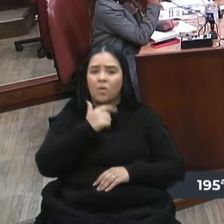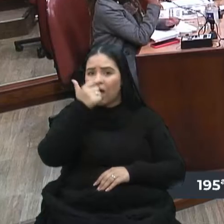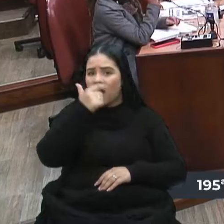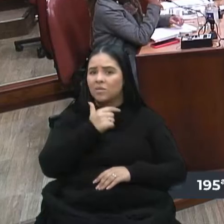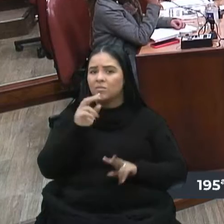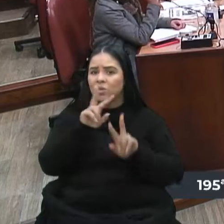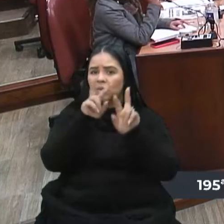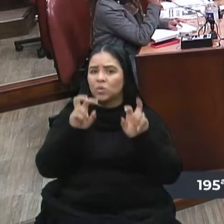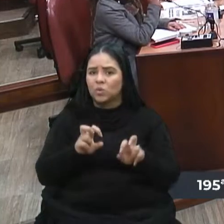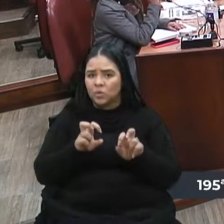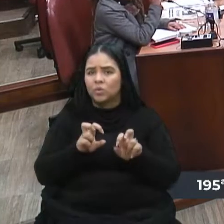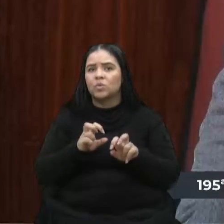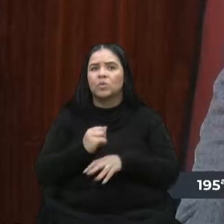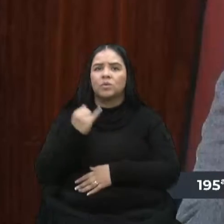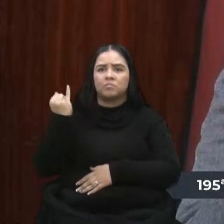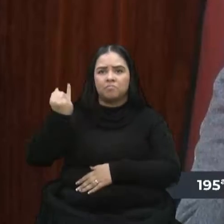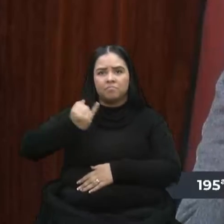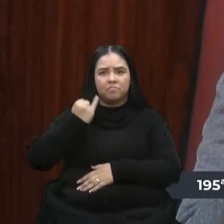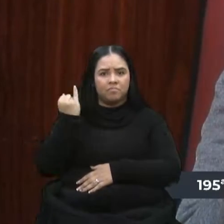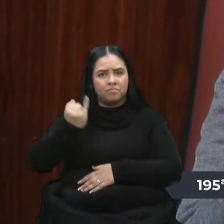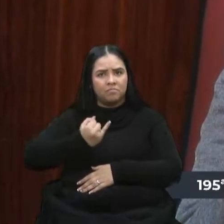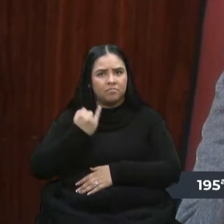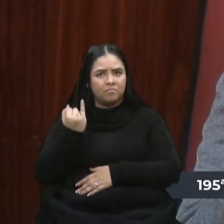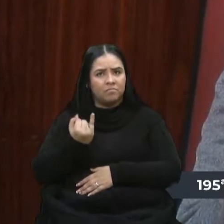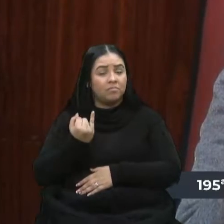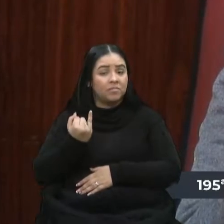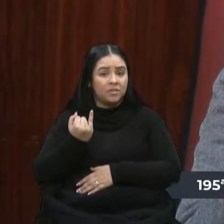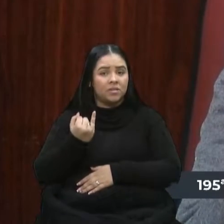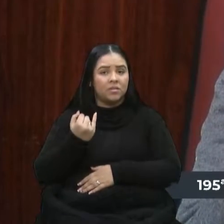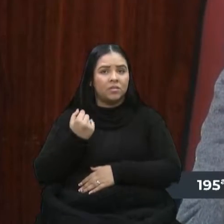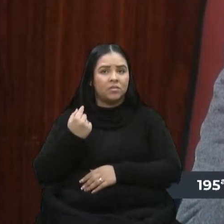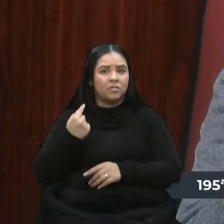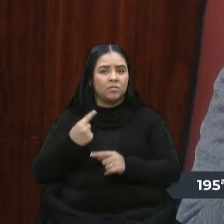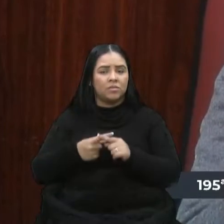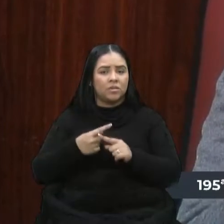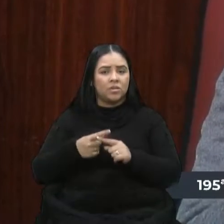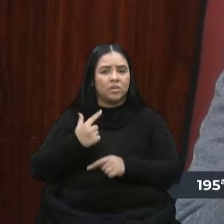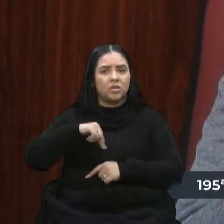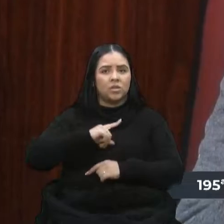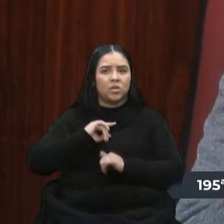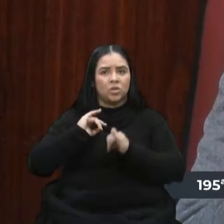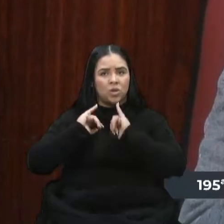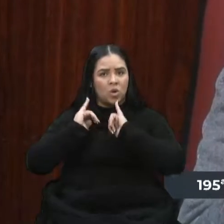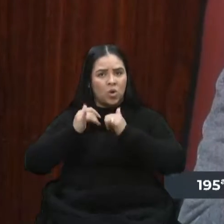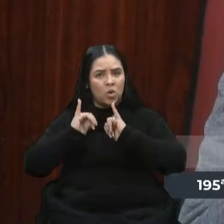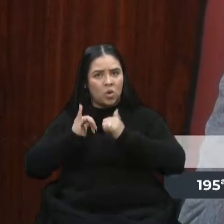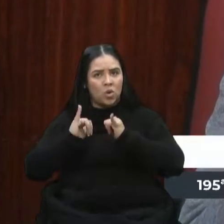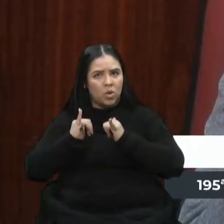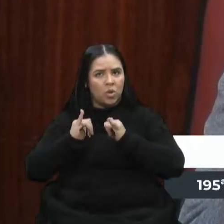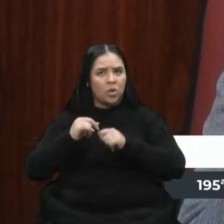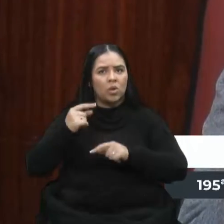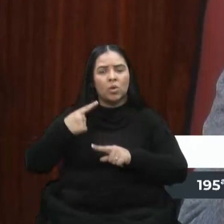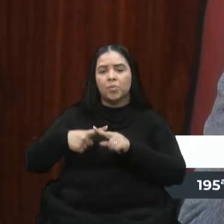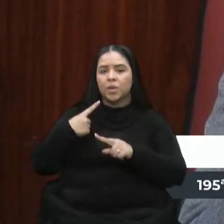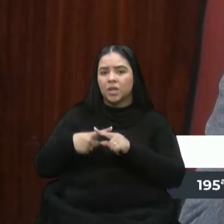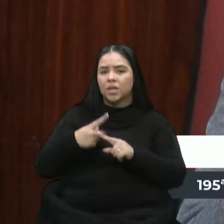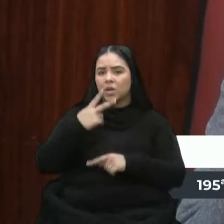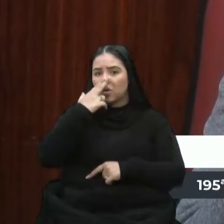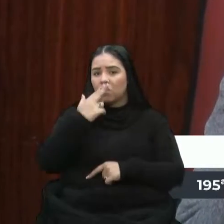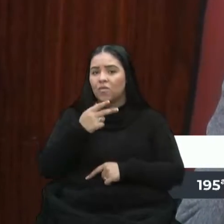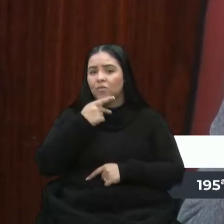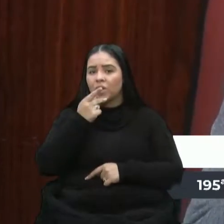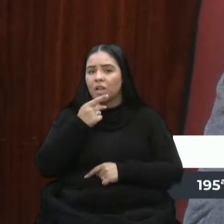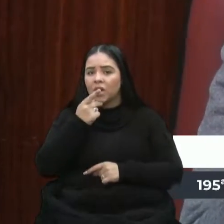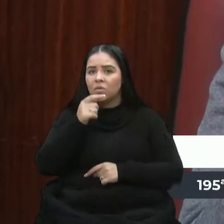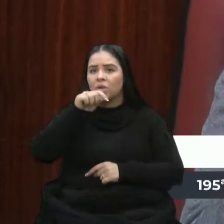assunto extremamente pertinente, esse assunto da questão do nosso transporte público. Porque, como bem dito